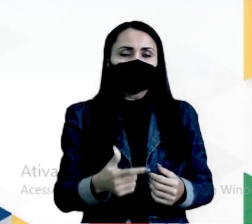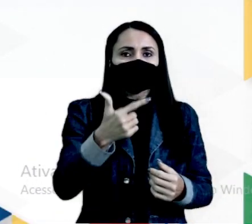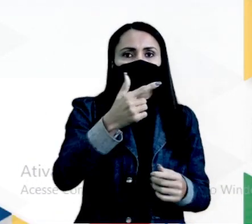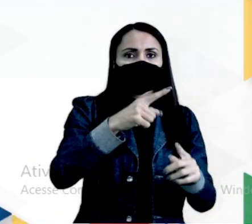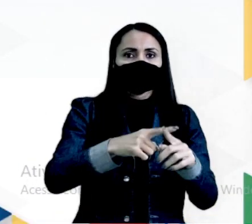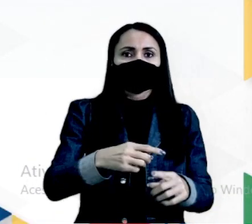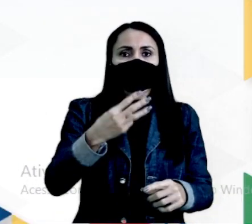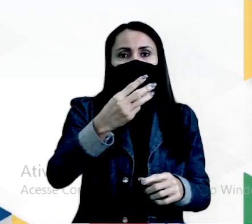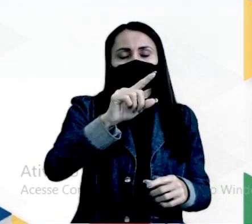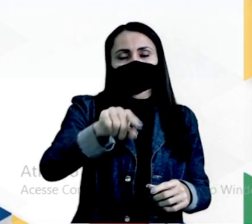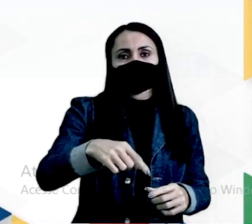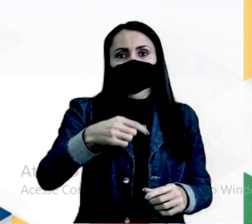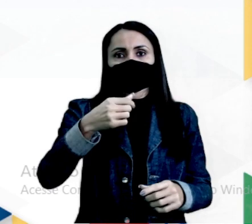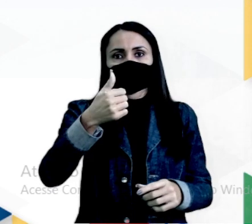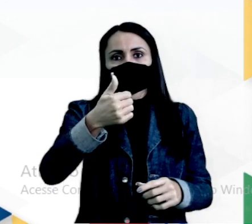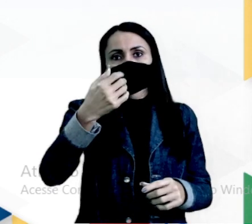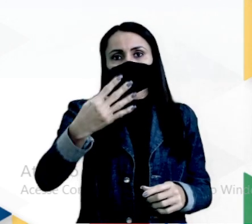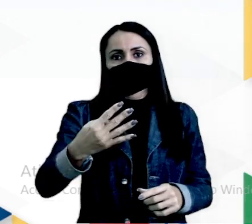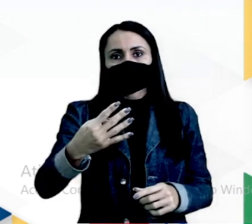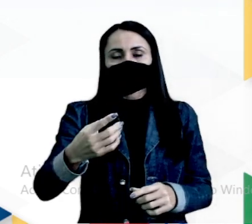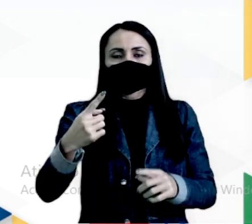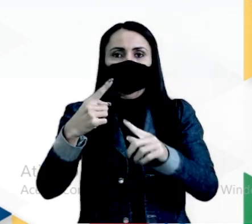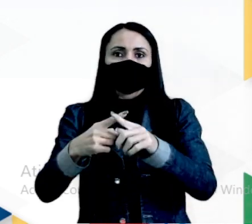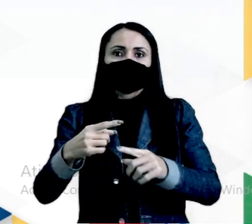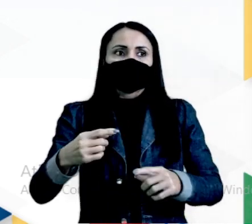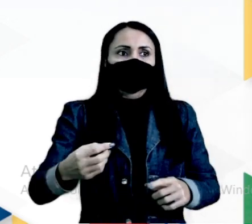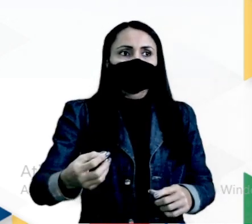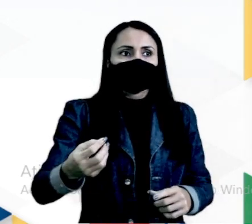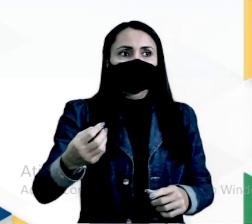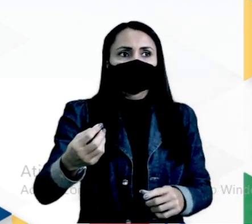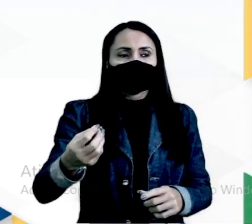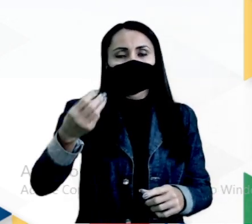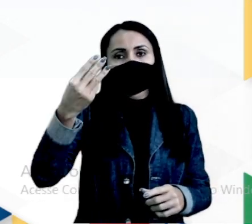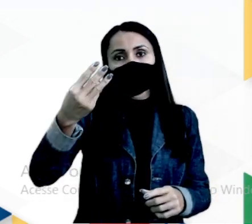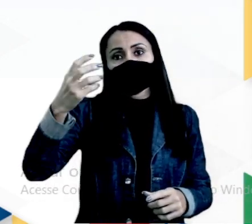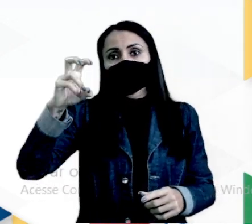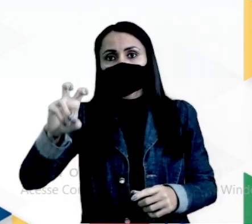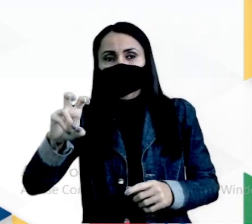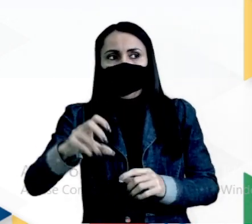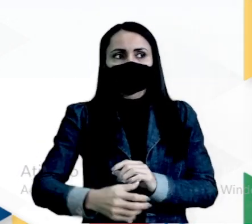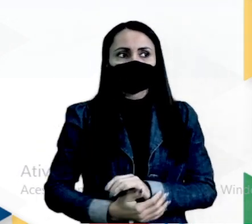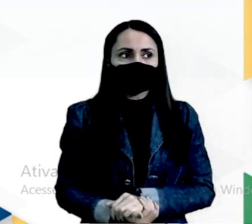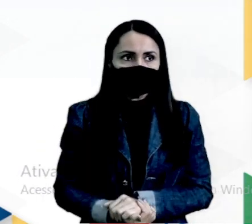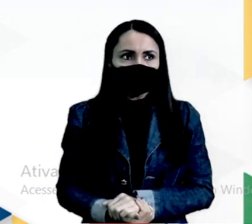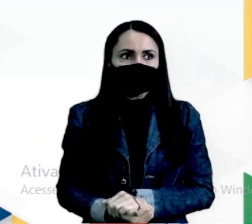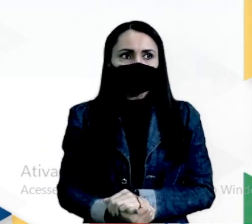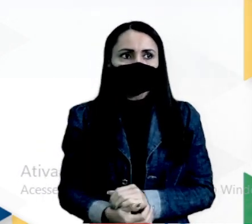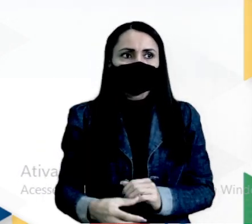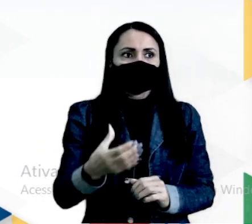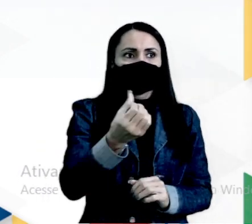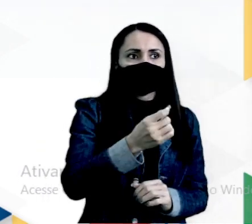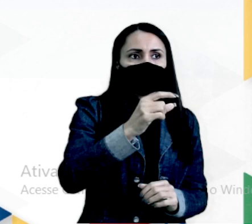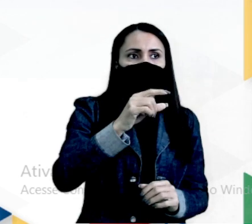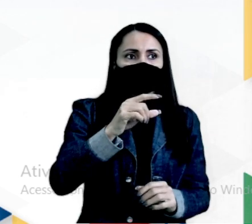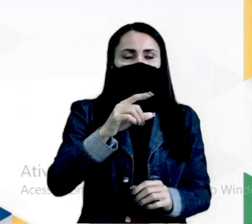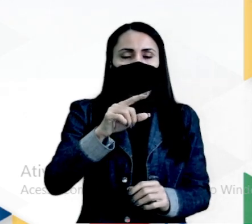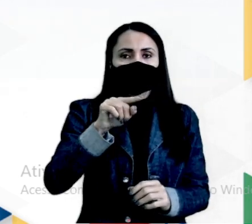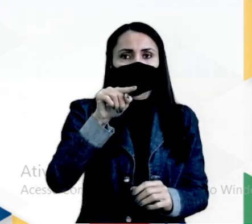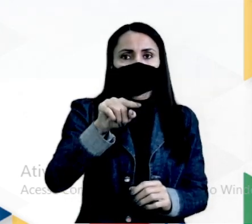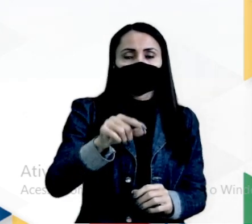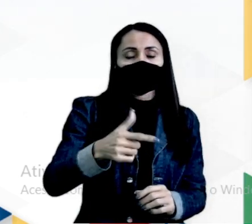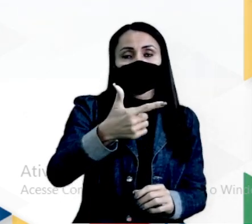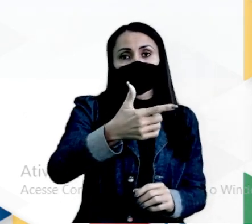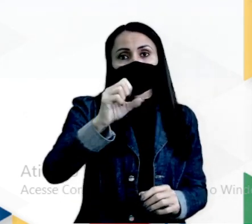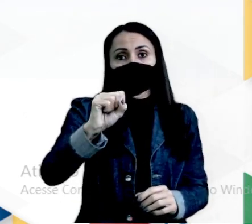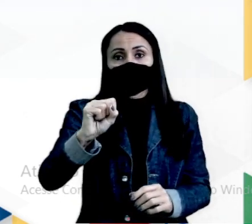3,14 vezes 35, tá bom? 2 vezes 3,14, 6,28, tá aproximado porque